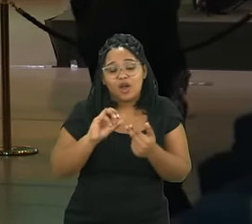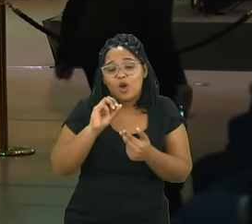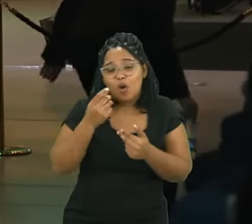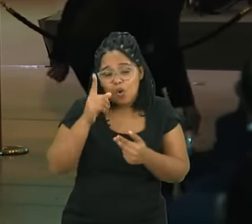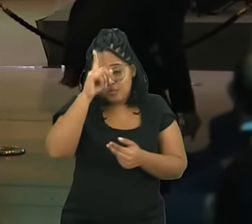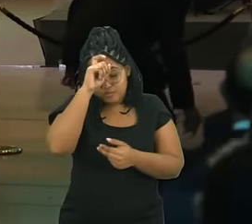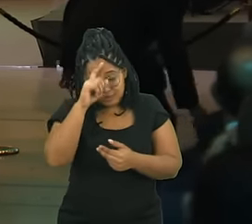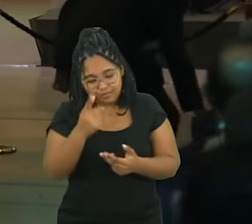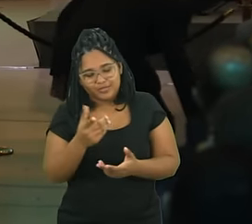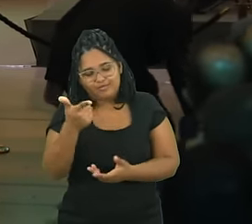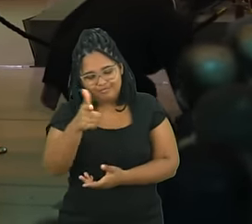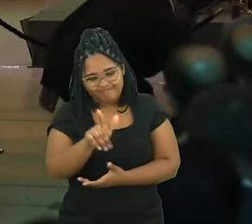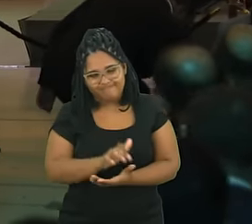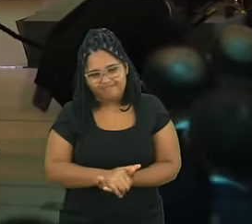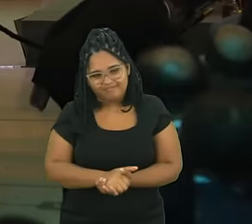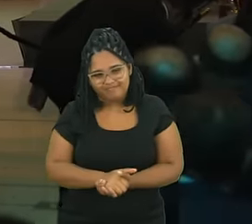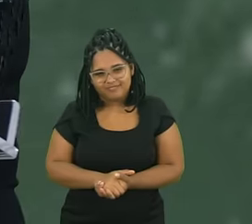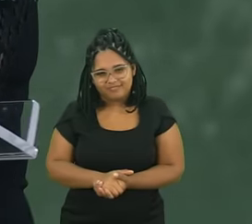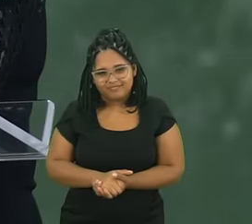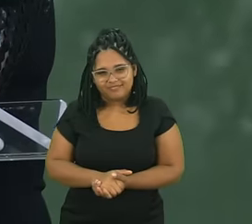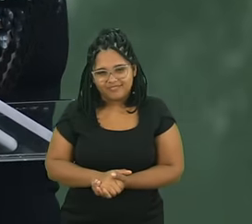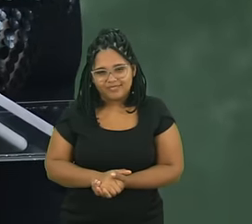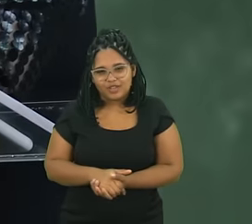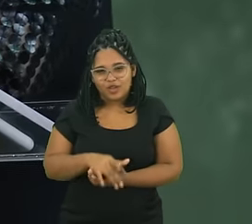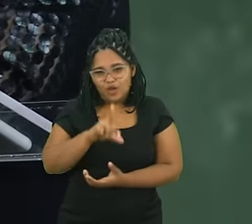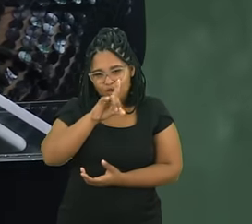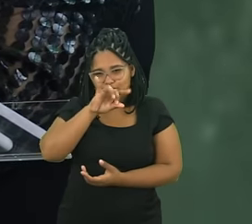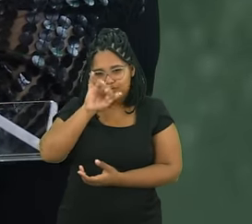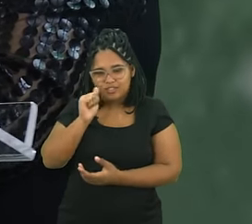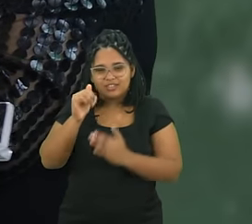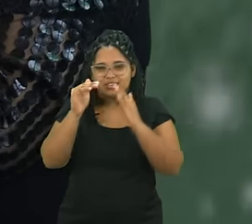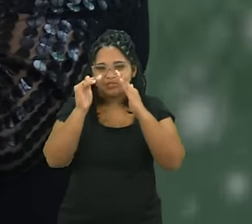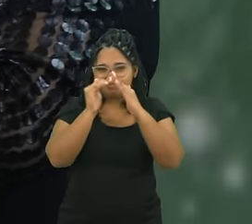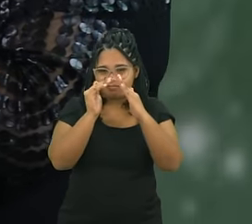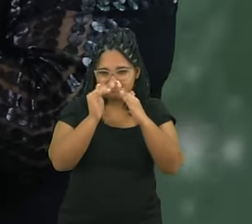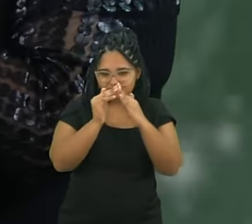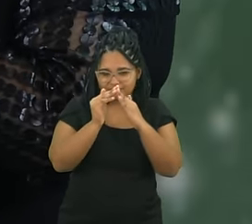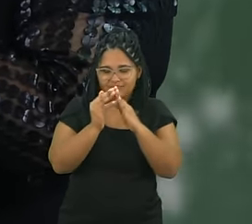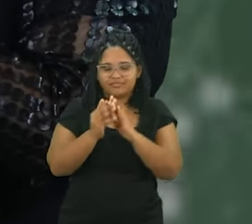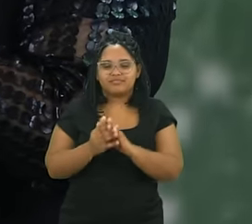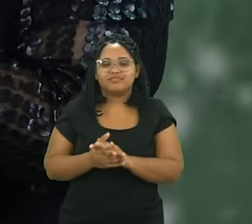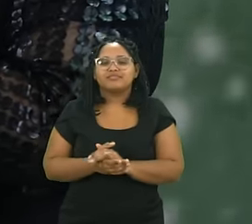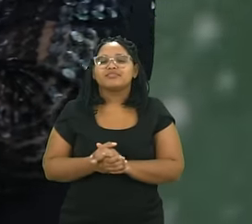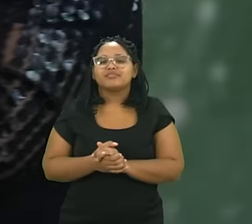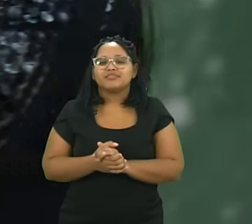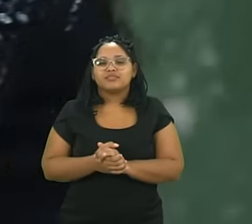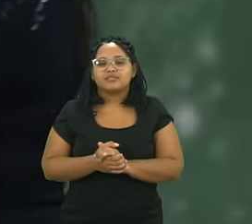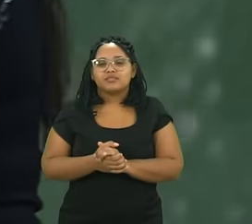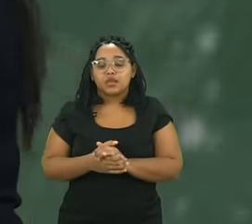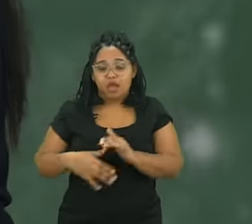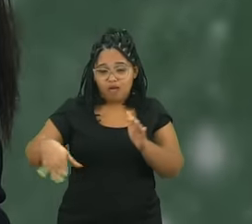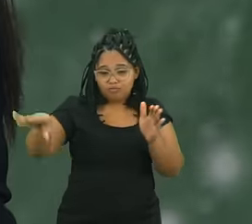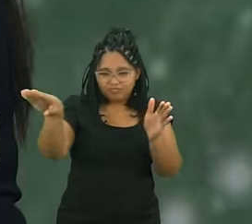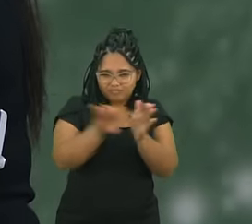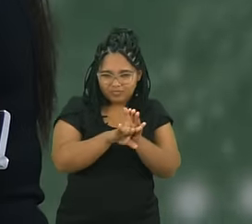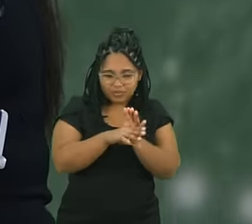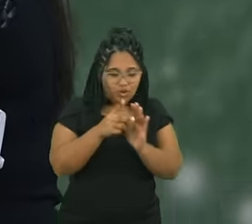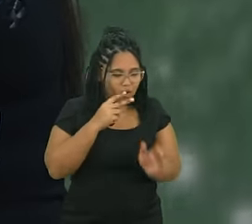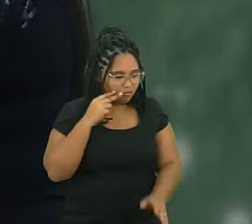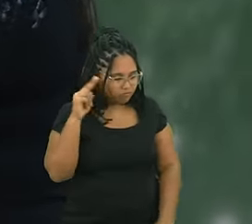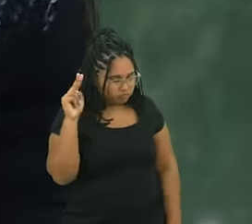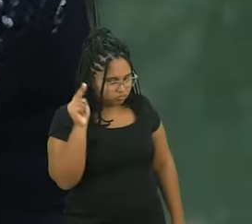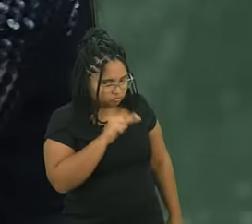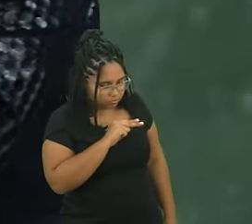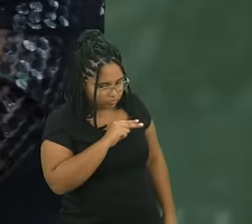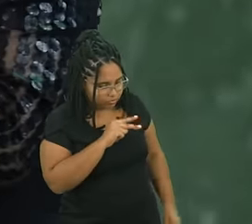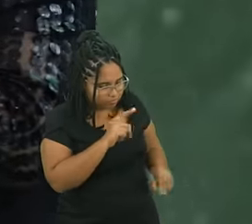hospital. Um dia, ele estava em casa. E quando eu cheguei, olhei para ele ali